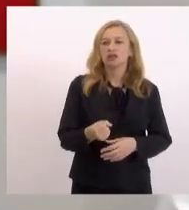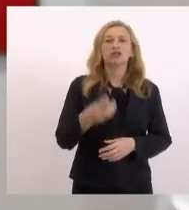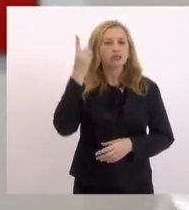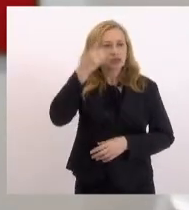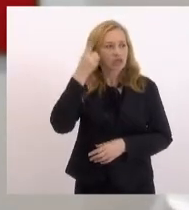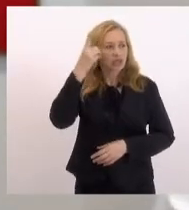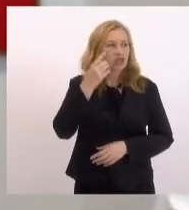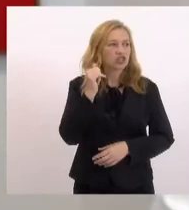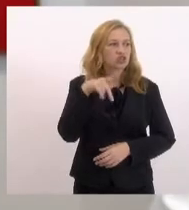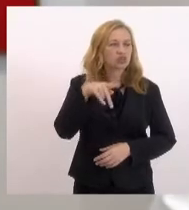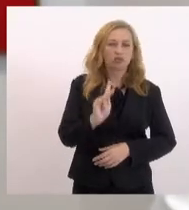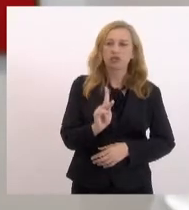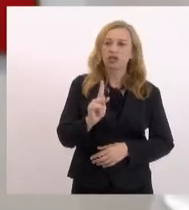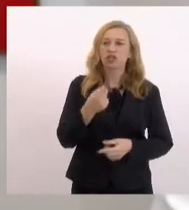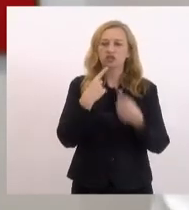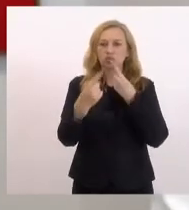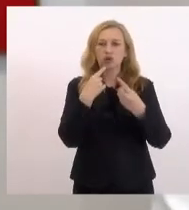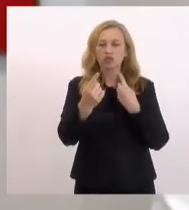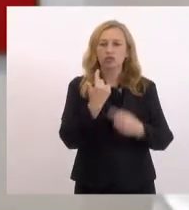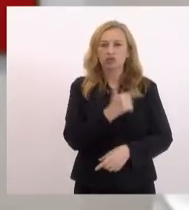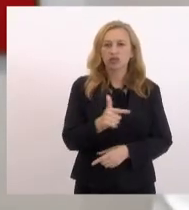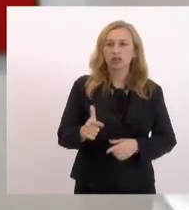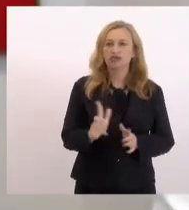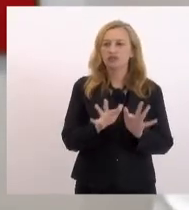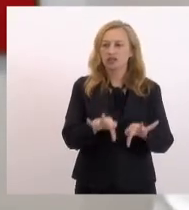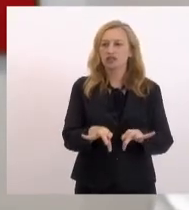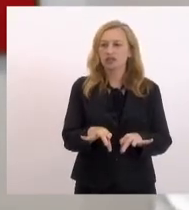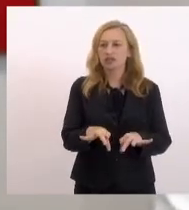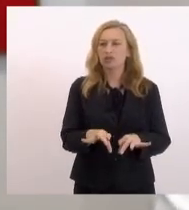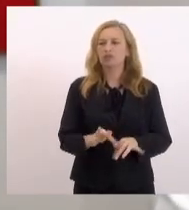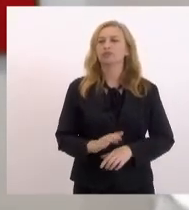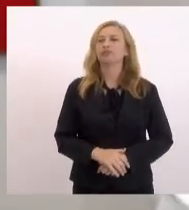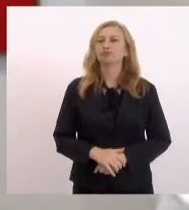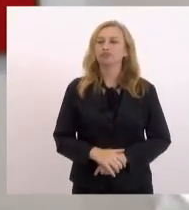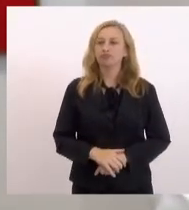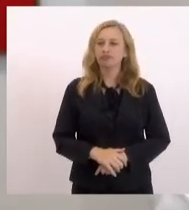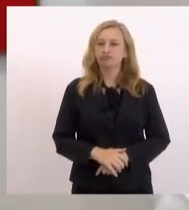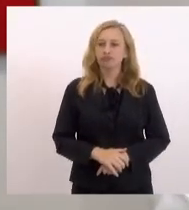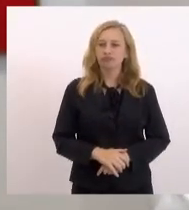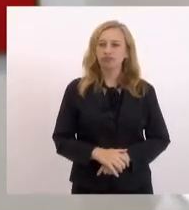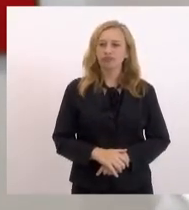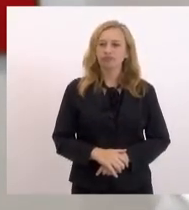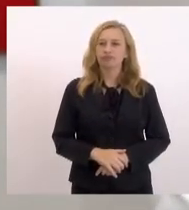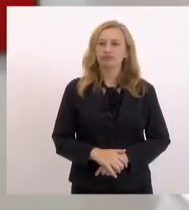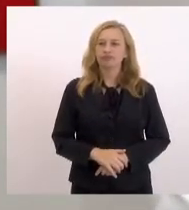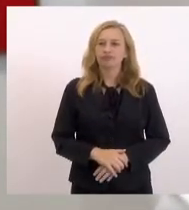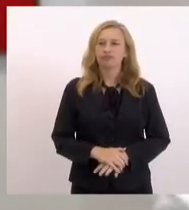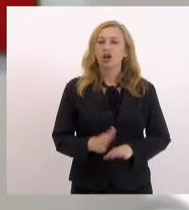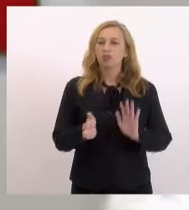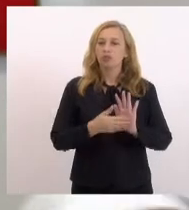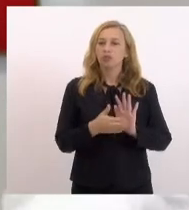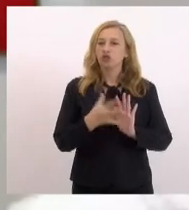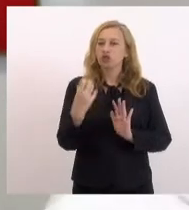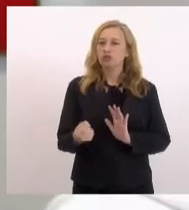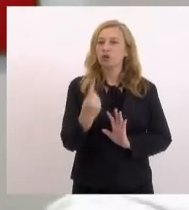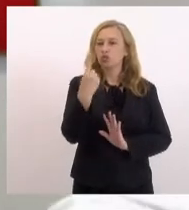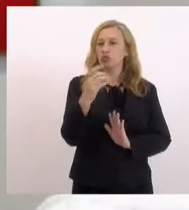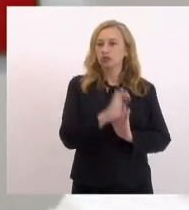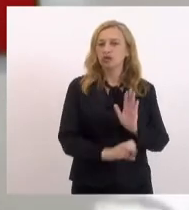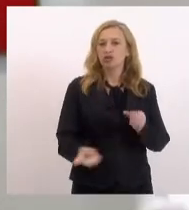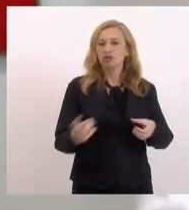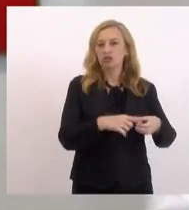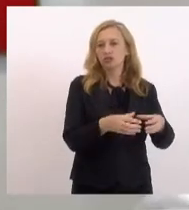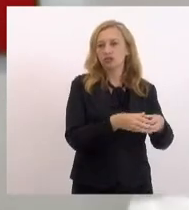Alexandre Quinopló. Em discussão, não havendo quem queira discutir, encerrada a discussão, a presente proposta recebeu uma emenda e retorna